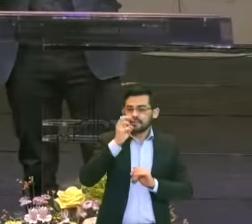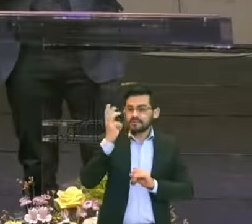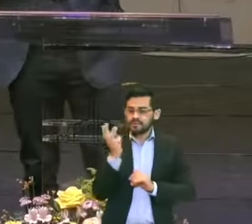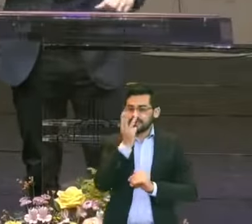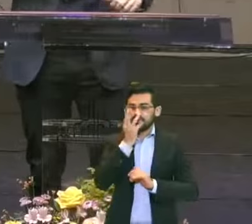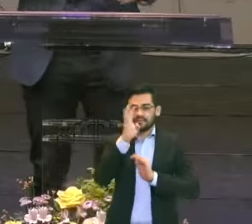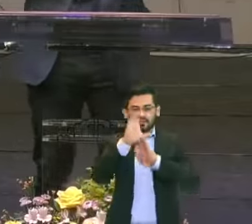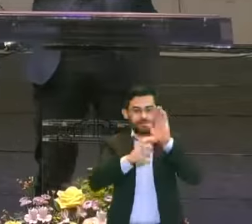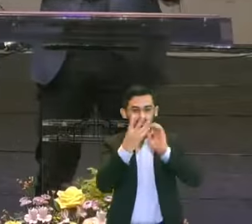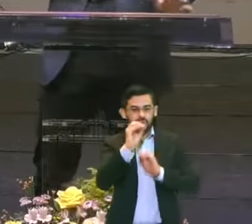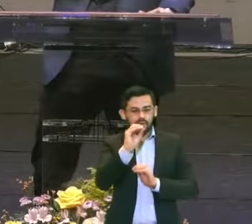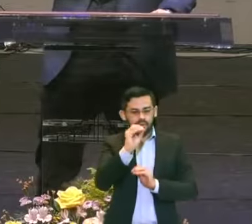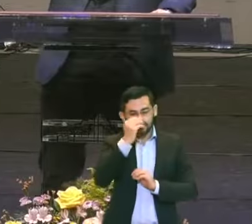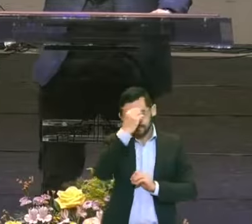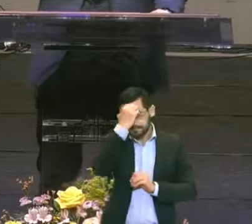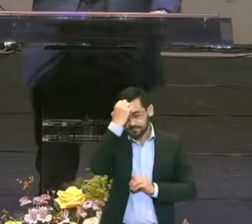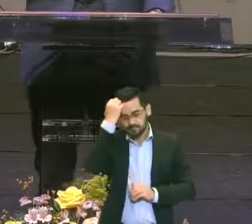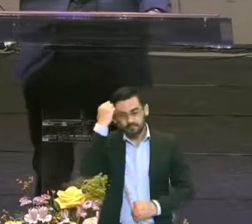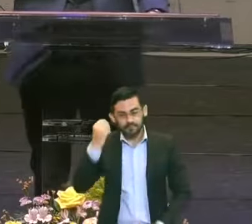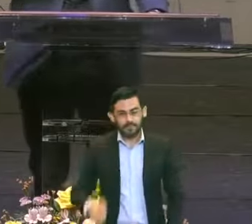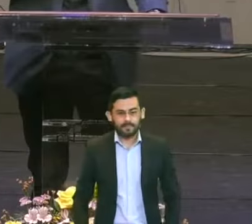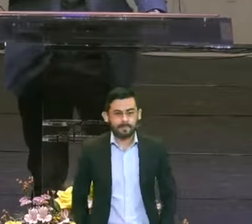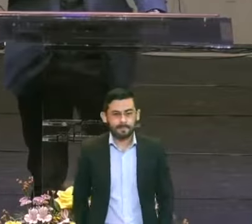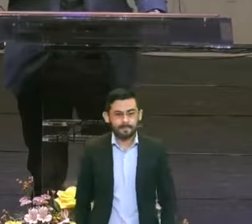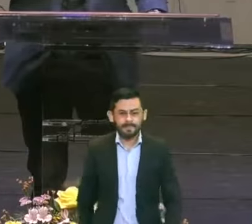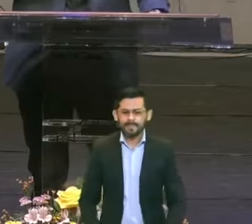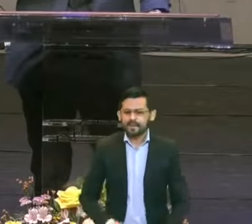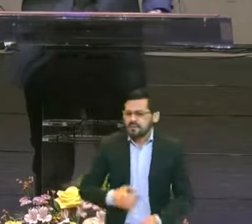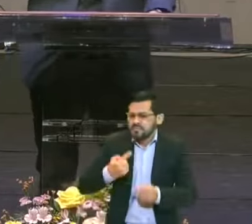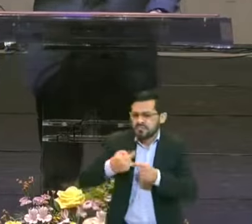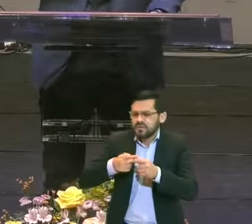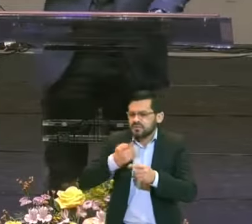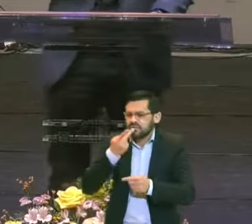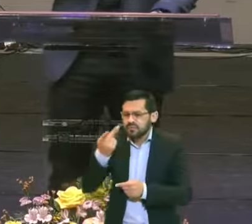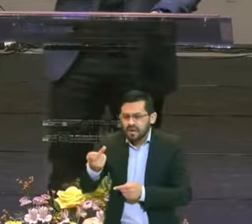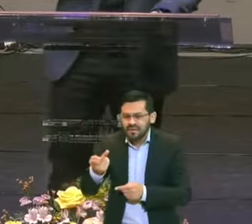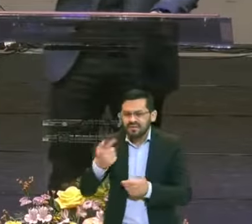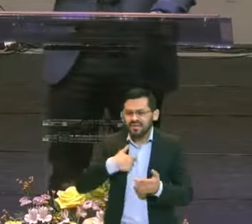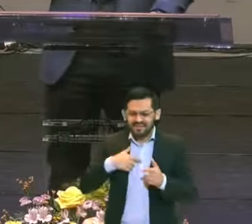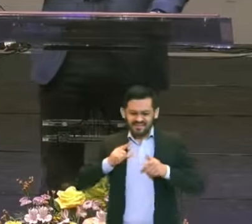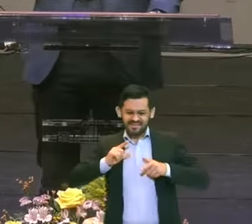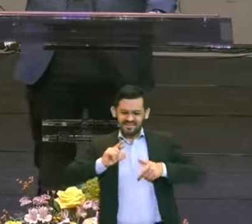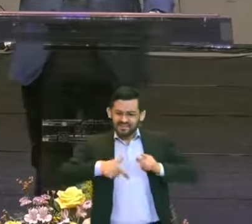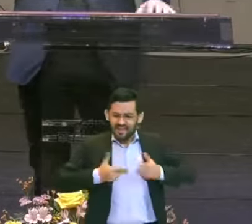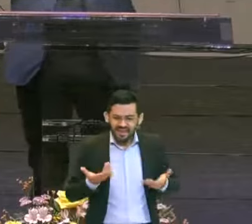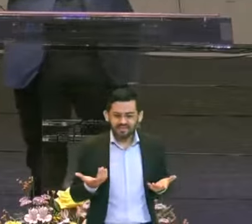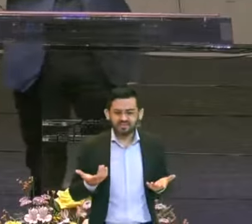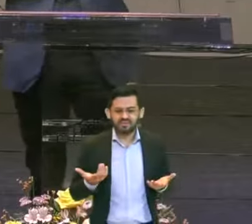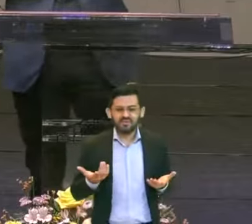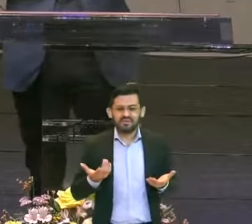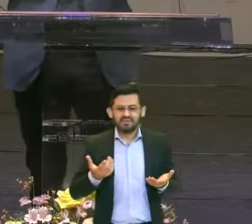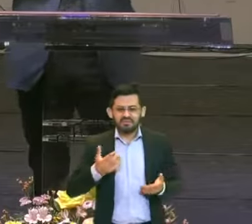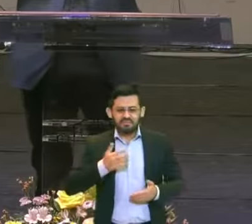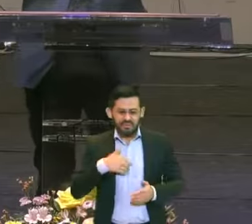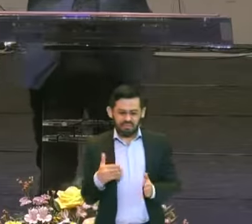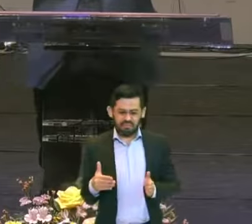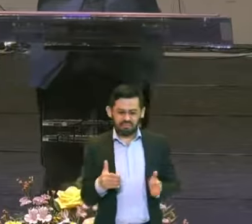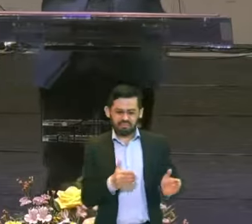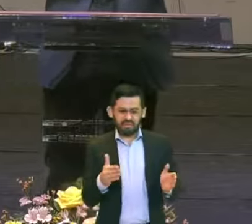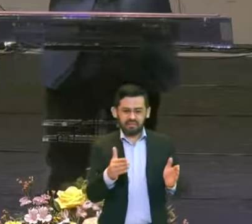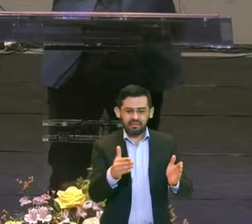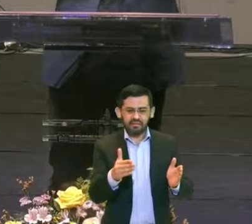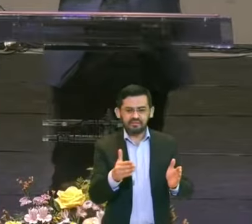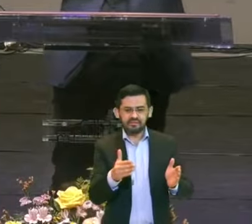então você diz, ó Jacó, e você fala, ó Israel, o meu caminho